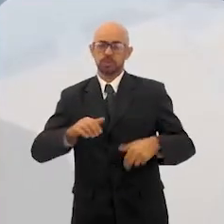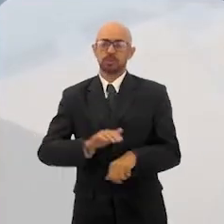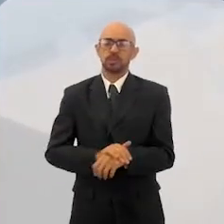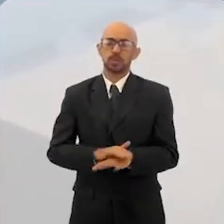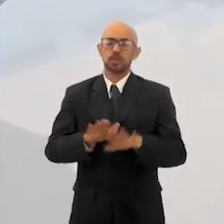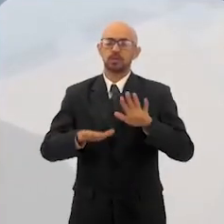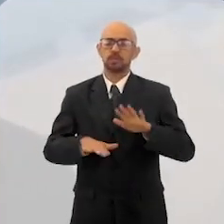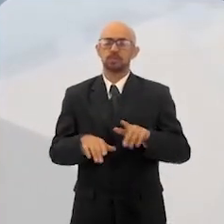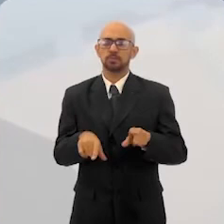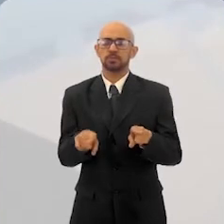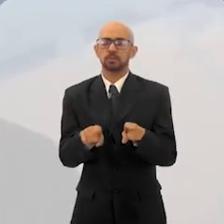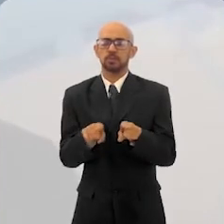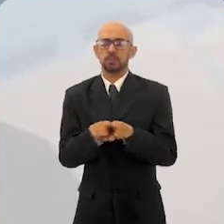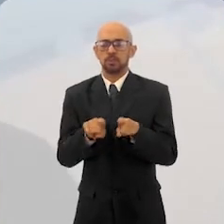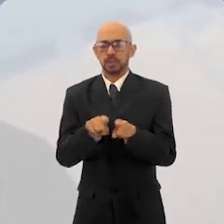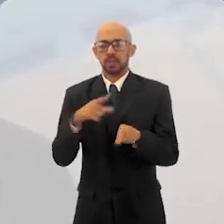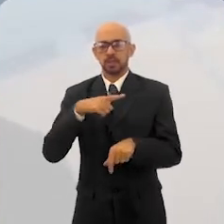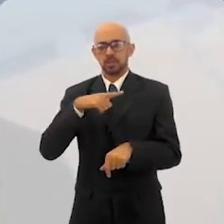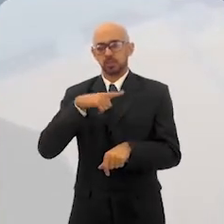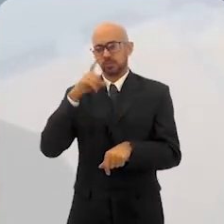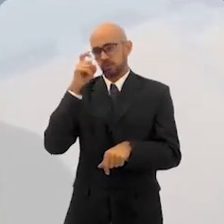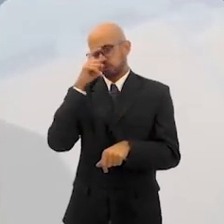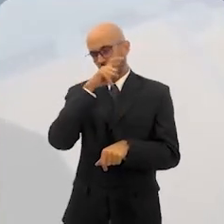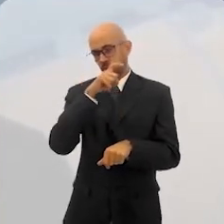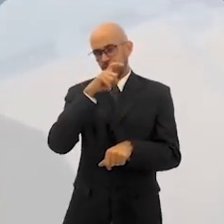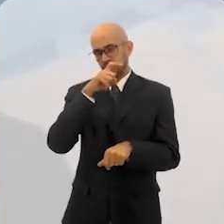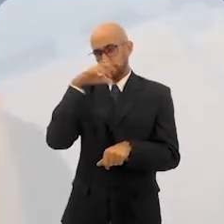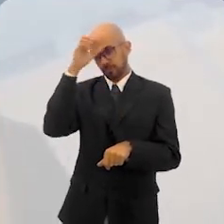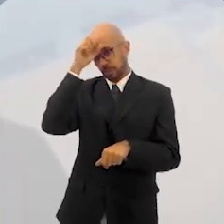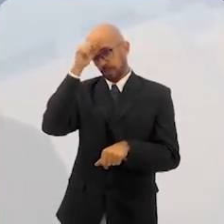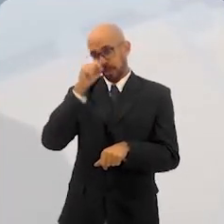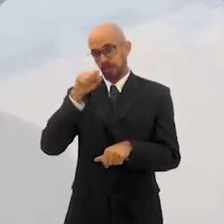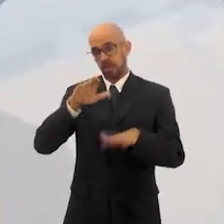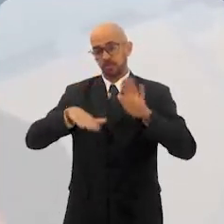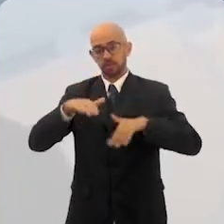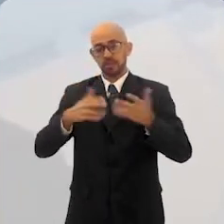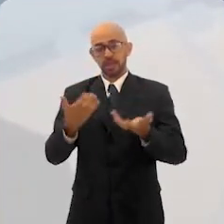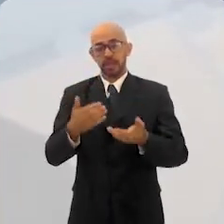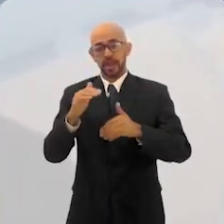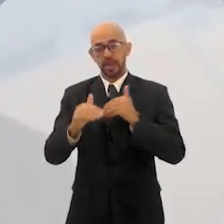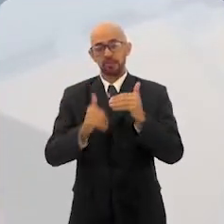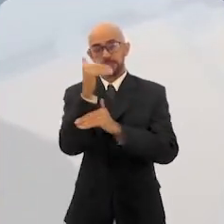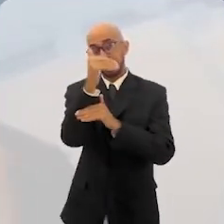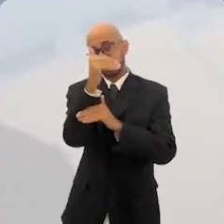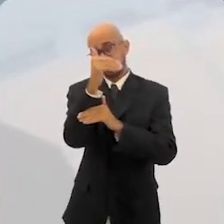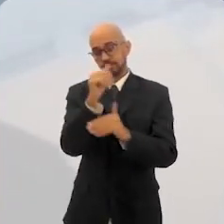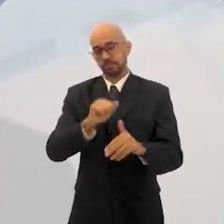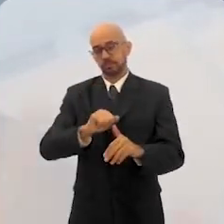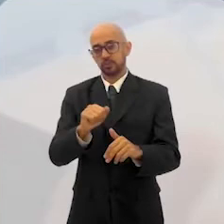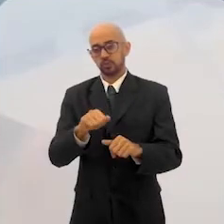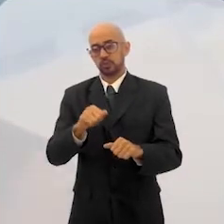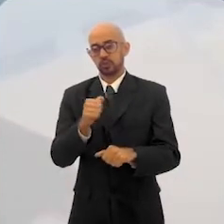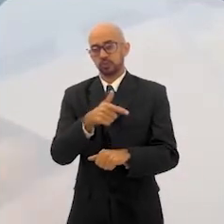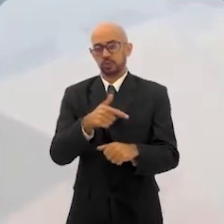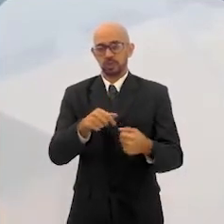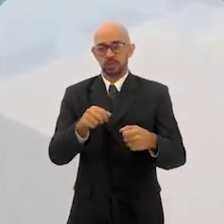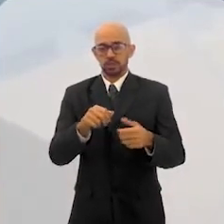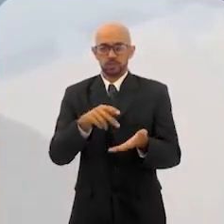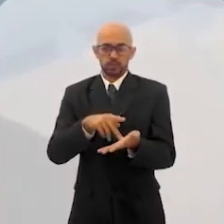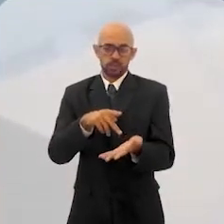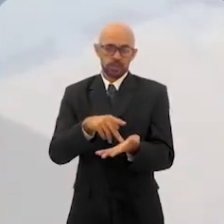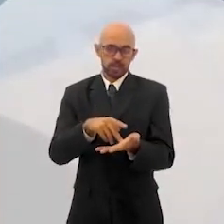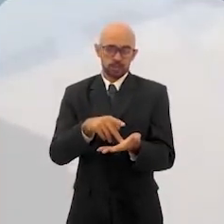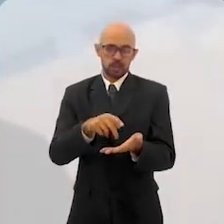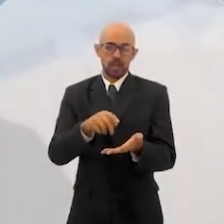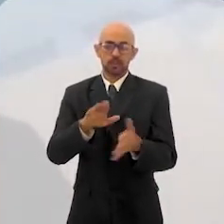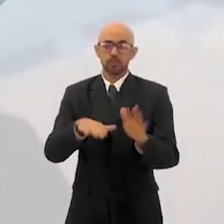também às vezes dificulta o ensino e a aprendizagem, né? Porque você acaba querendo pensar além daquilo que efetivamente, tipo, é a pergunta